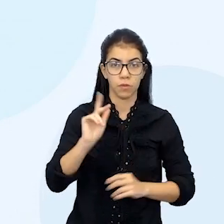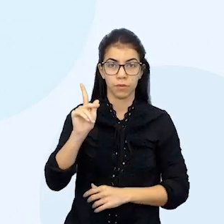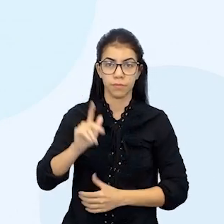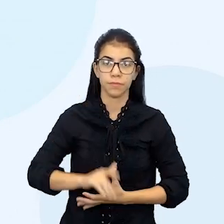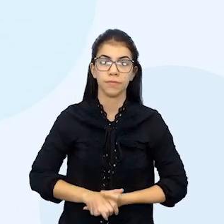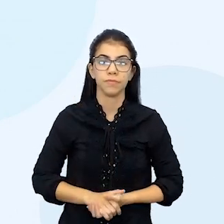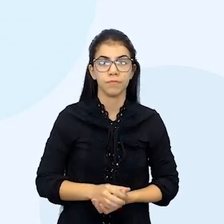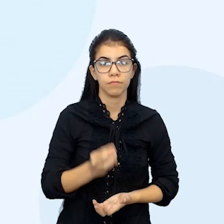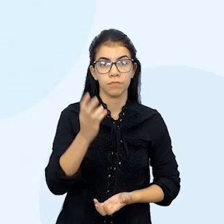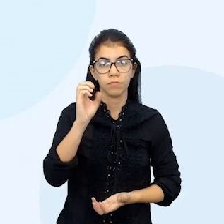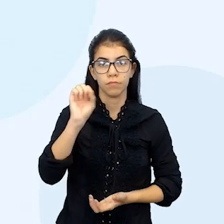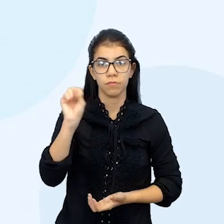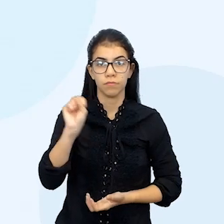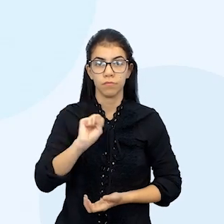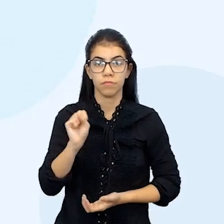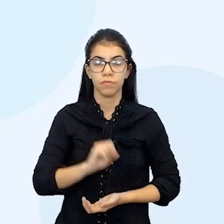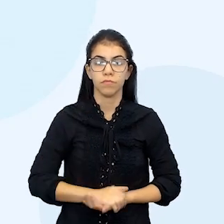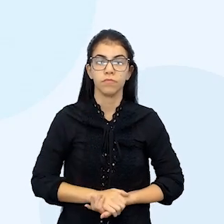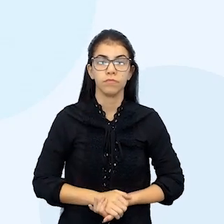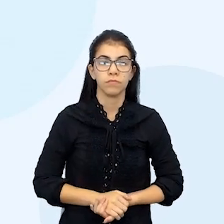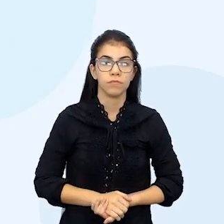ok? 30 segundos, então.